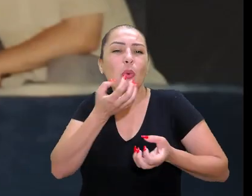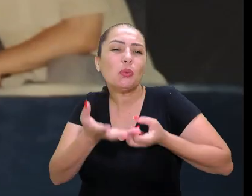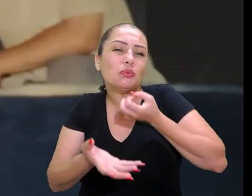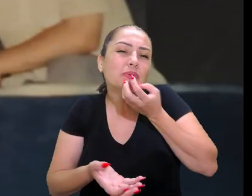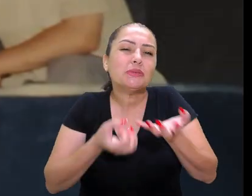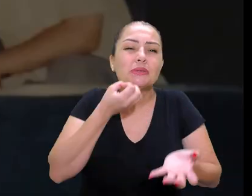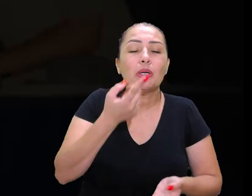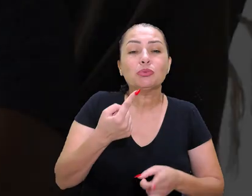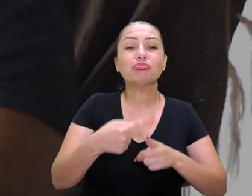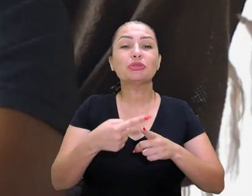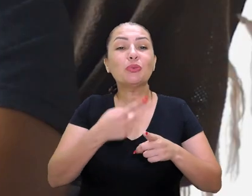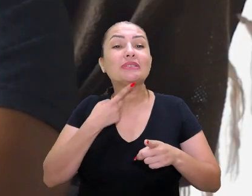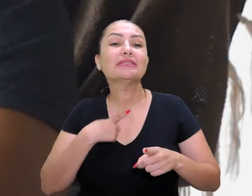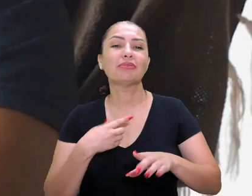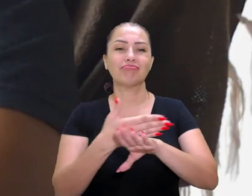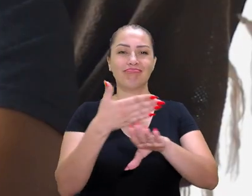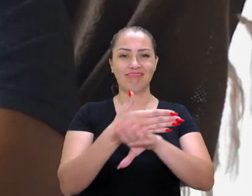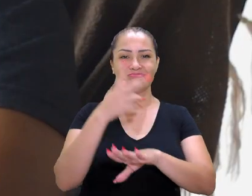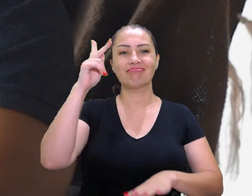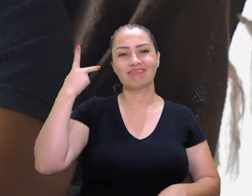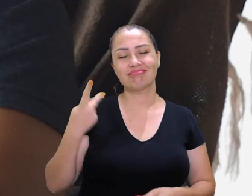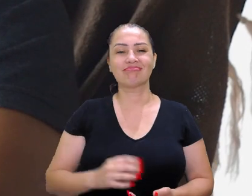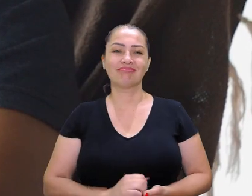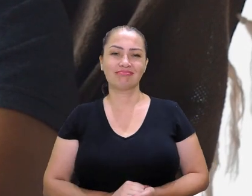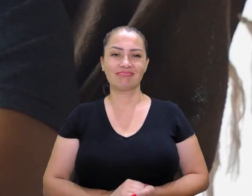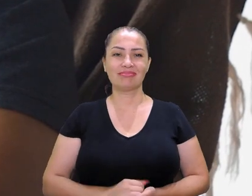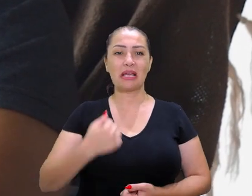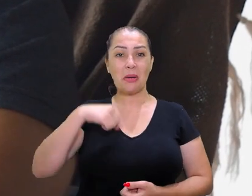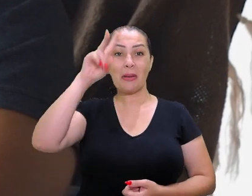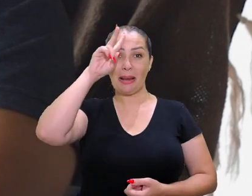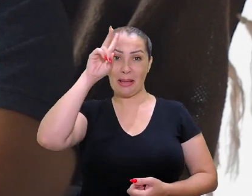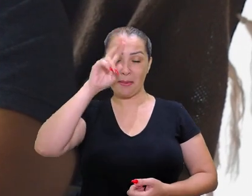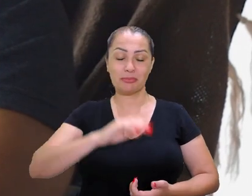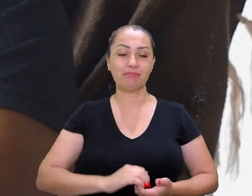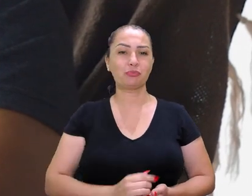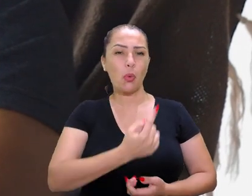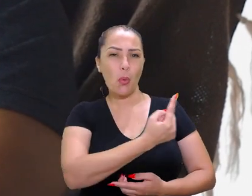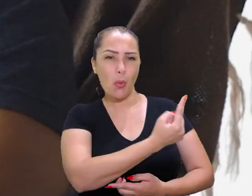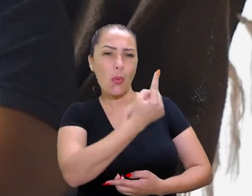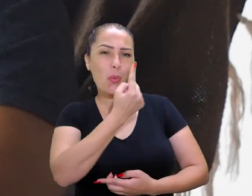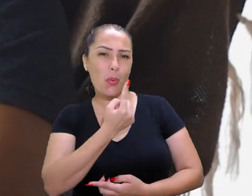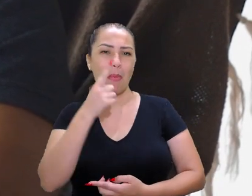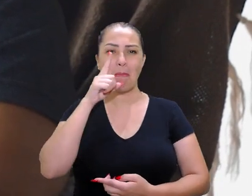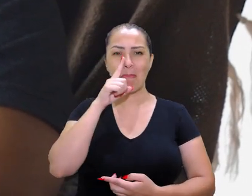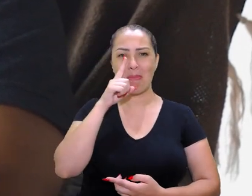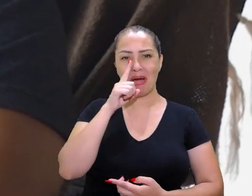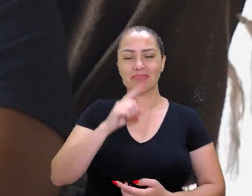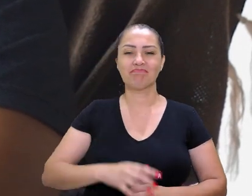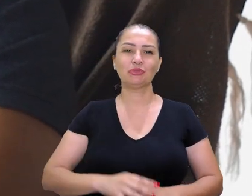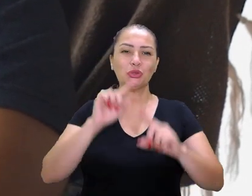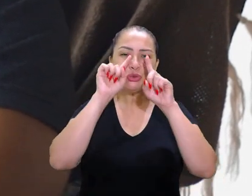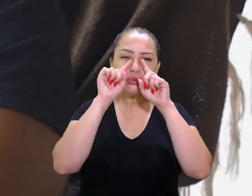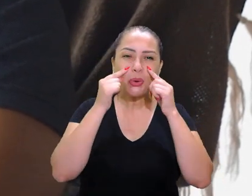na história. E eu lembro de uma mãe que veio chorando no final do